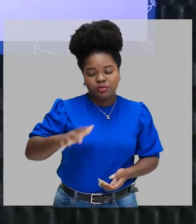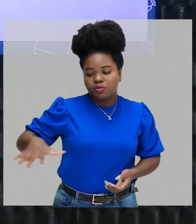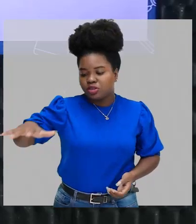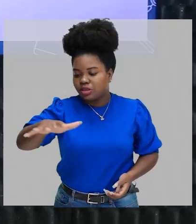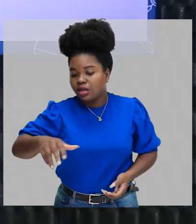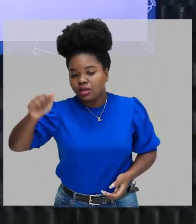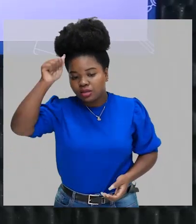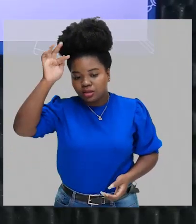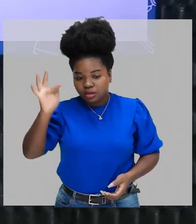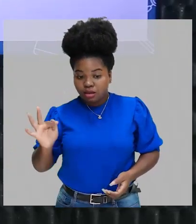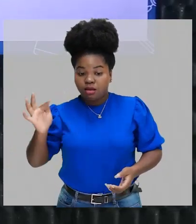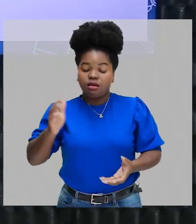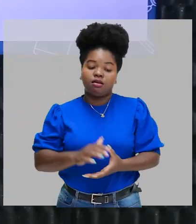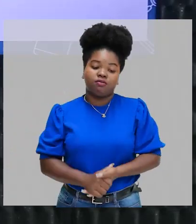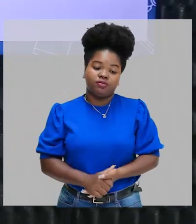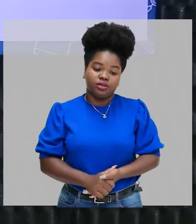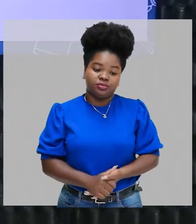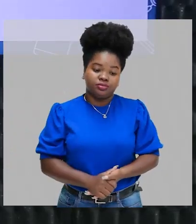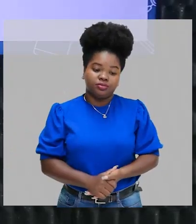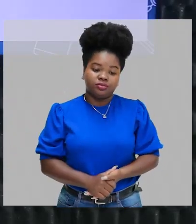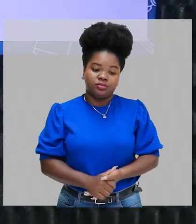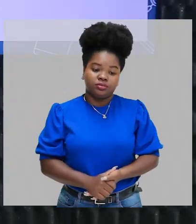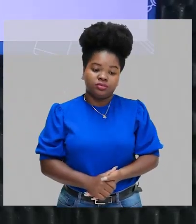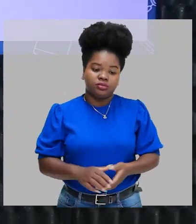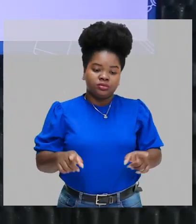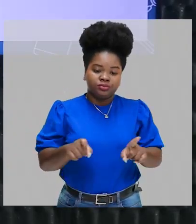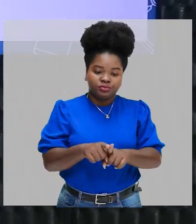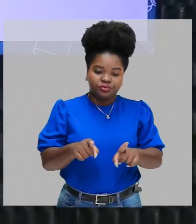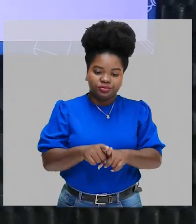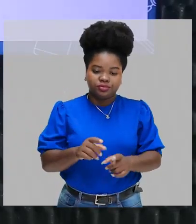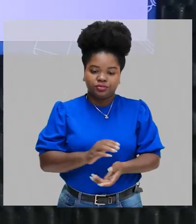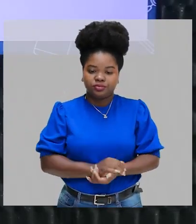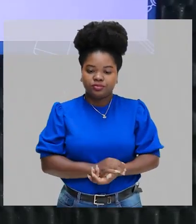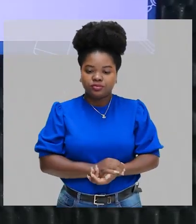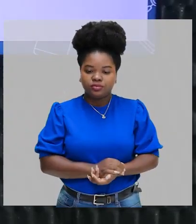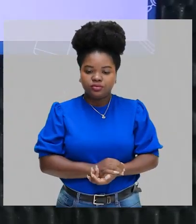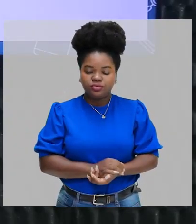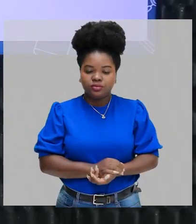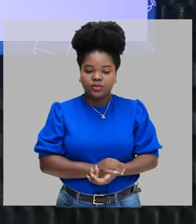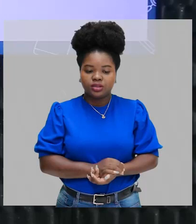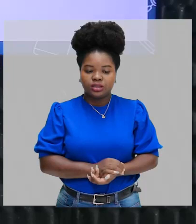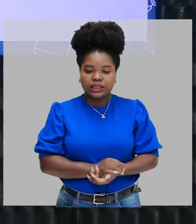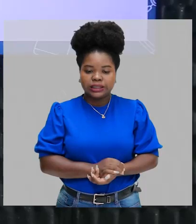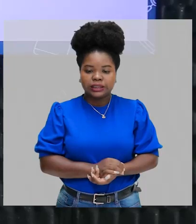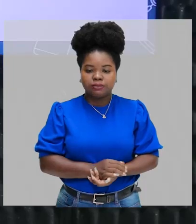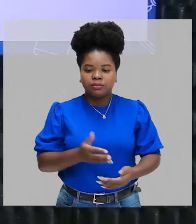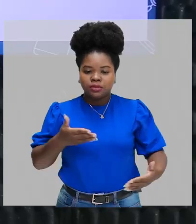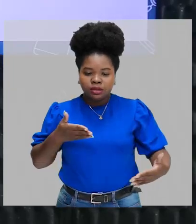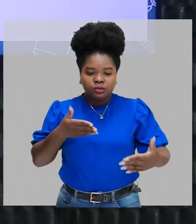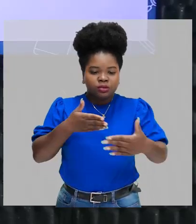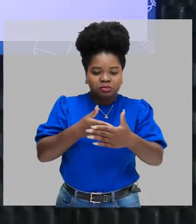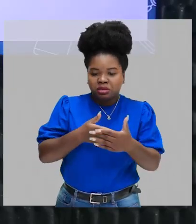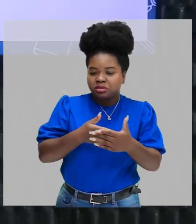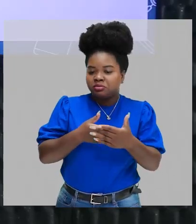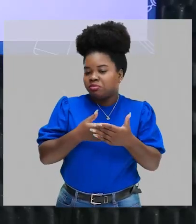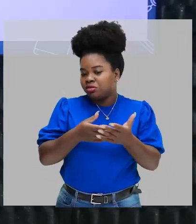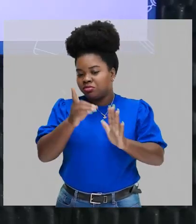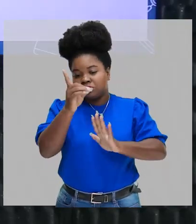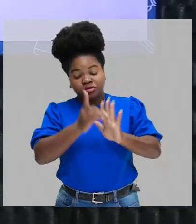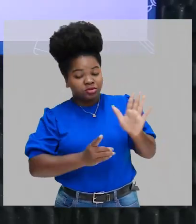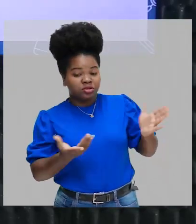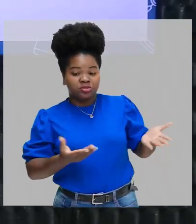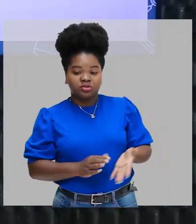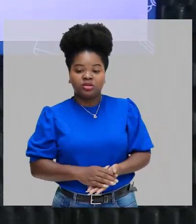em determinados territórios. E a incapacidade de exercer de forma plena a cidadania para grande parte